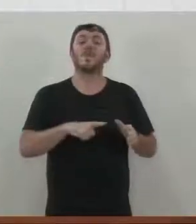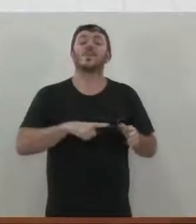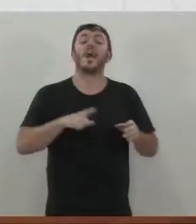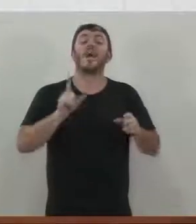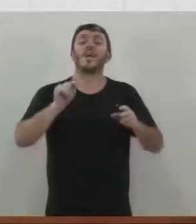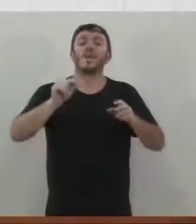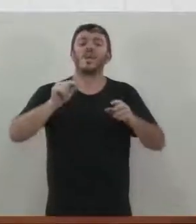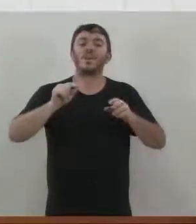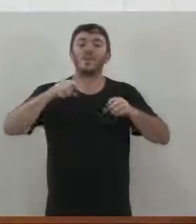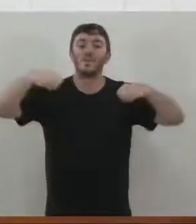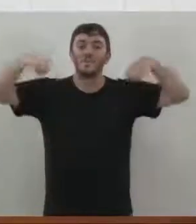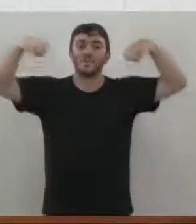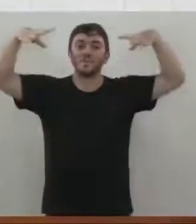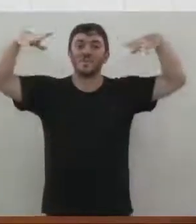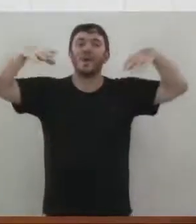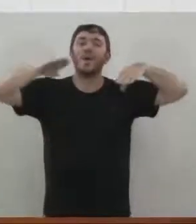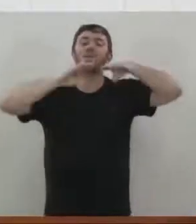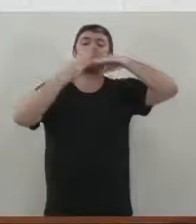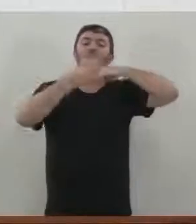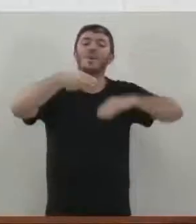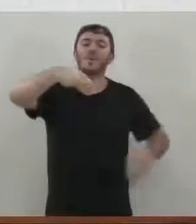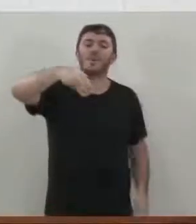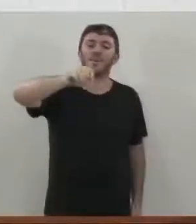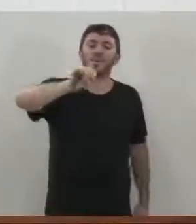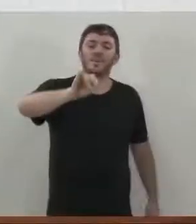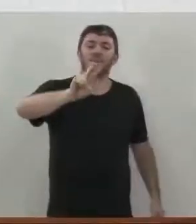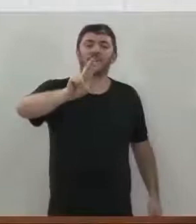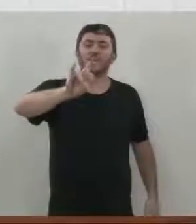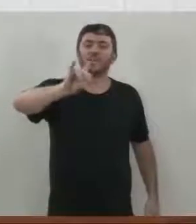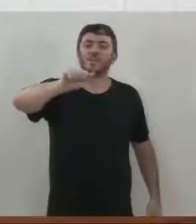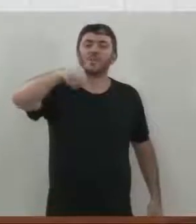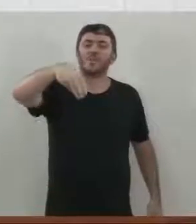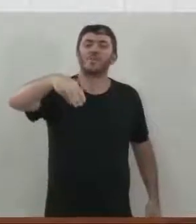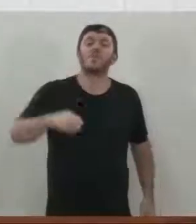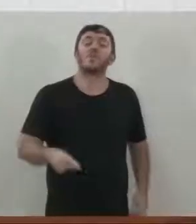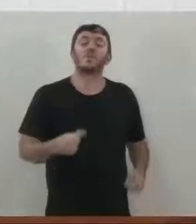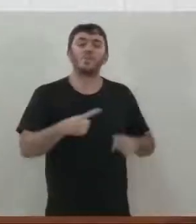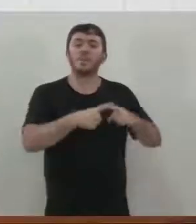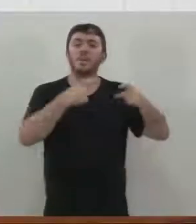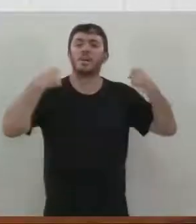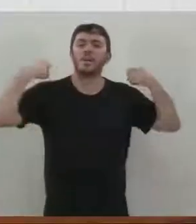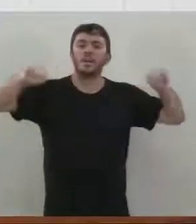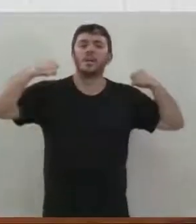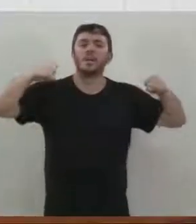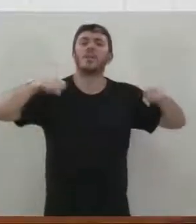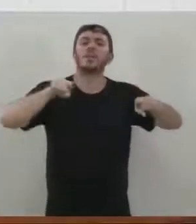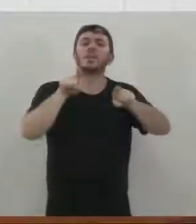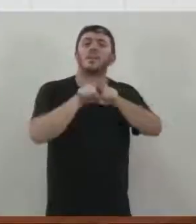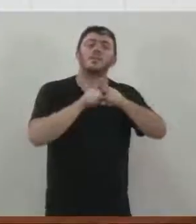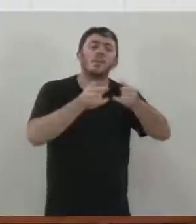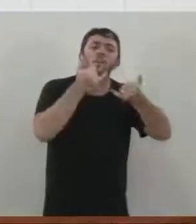Míria. Os moradores ali do Jardim Míria não tinham condições de estar frequentando tanto a academia como o parquinho no